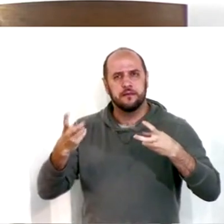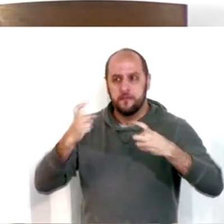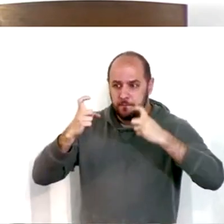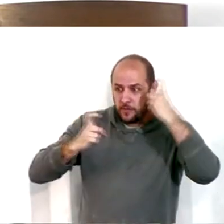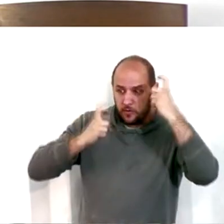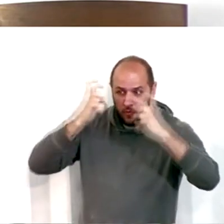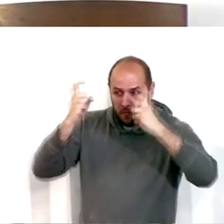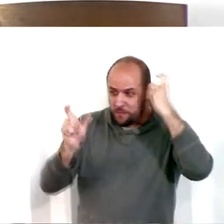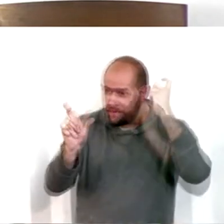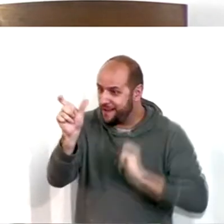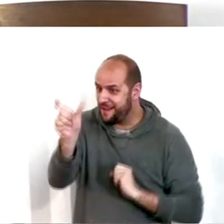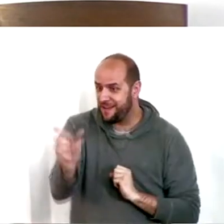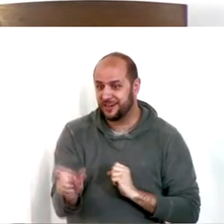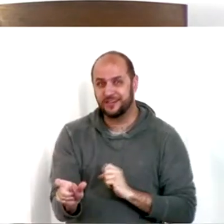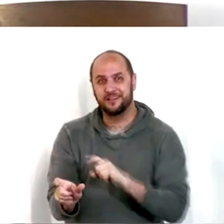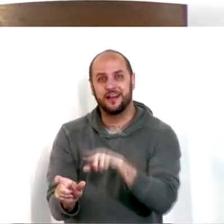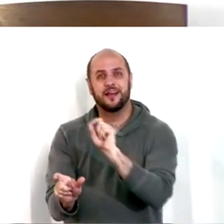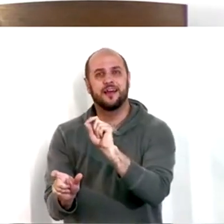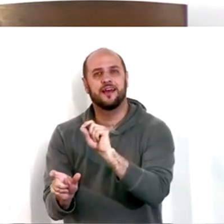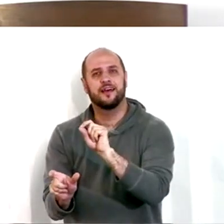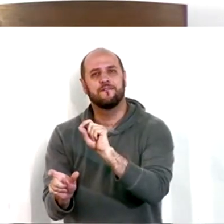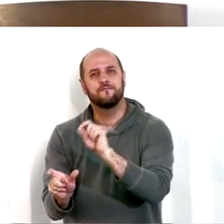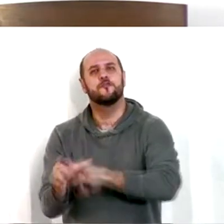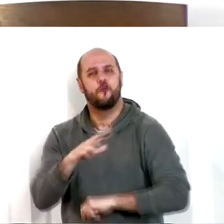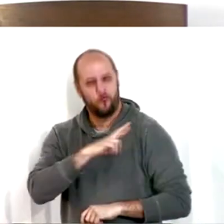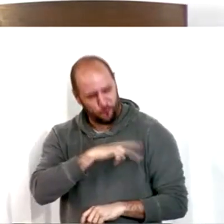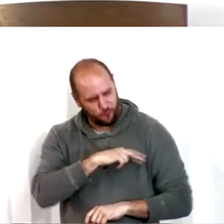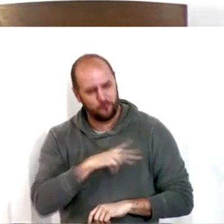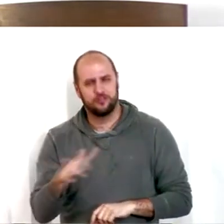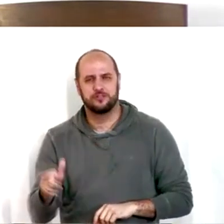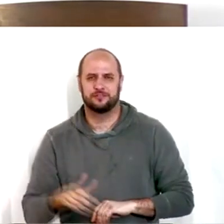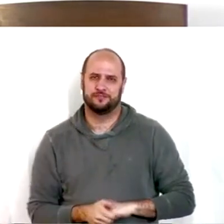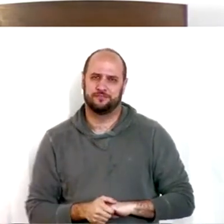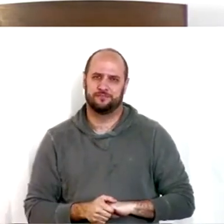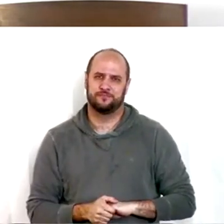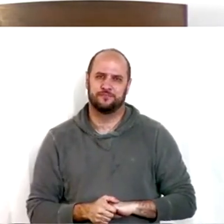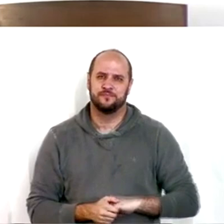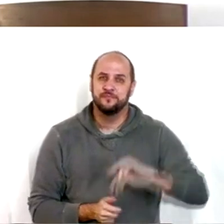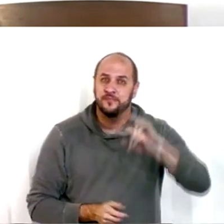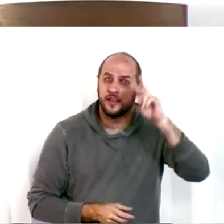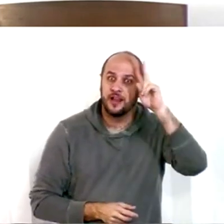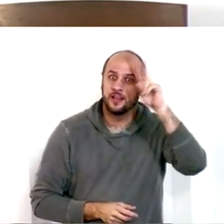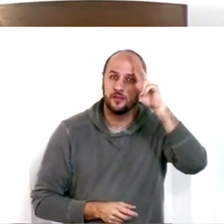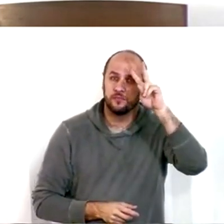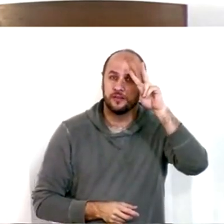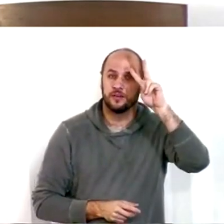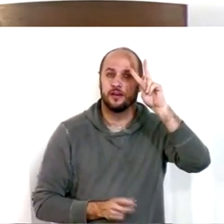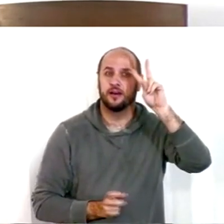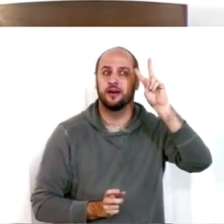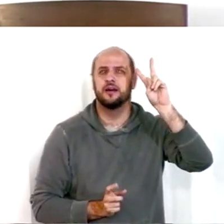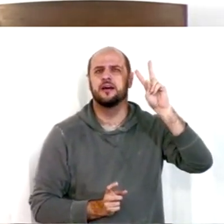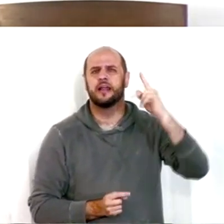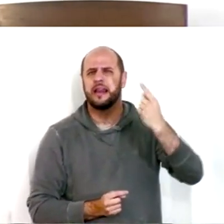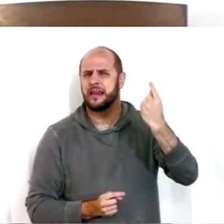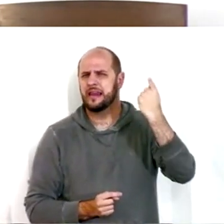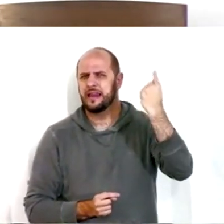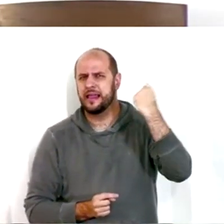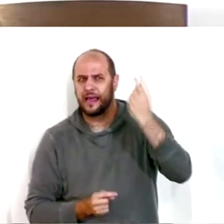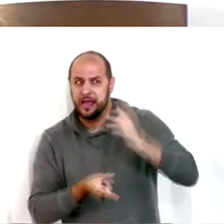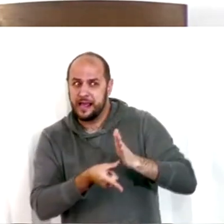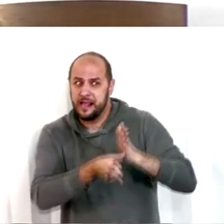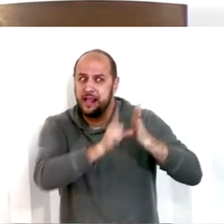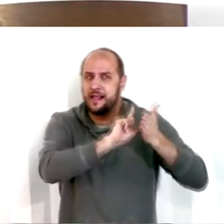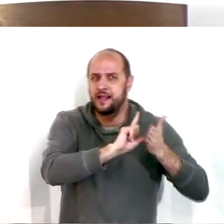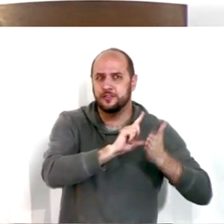preocupada com Ruth. Lembrem-se, mesmo depois de aquela declaração gloriosa, maravilhosa e